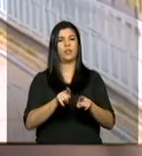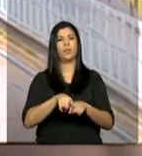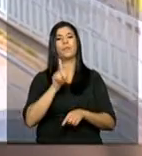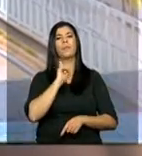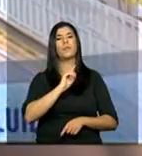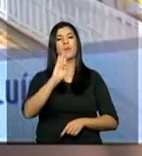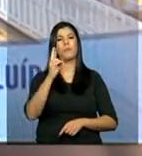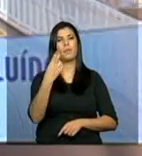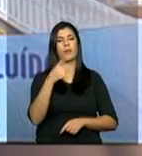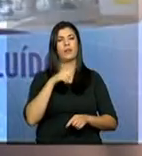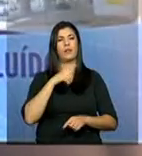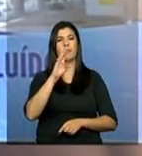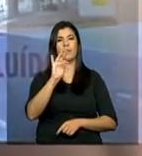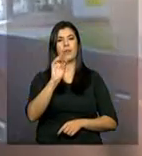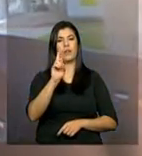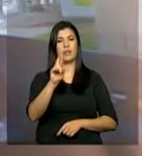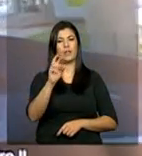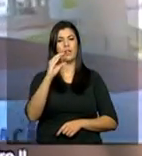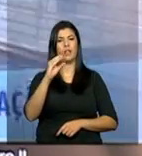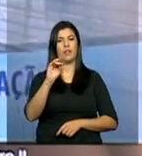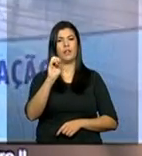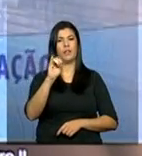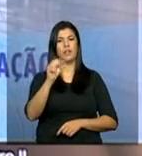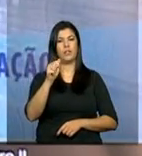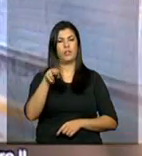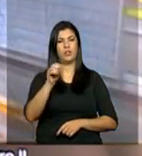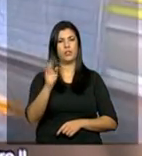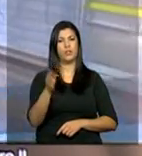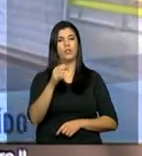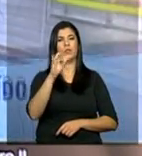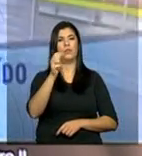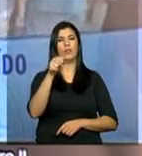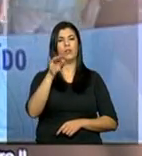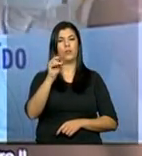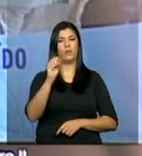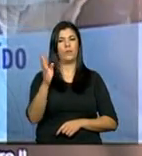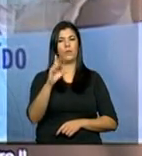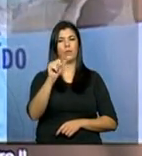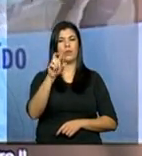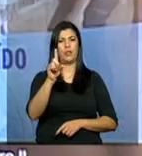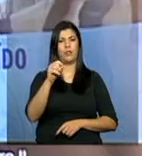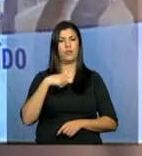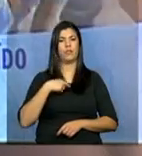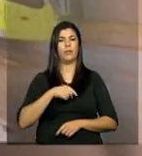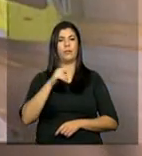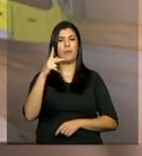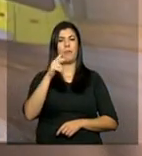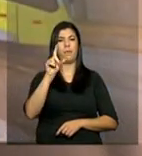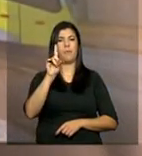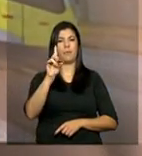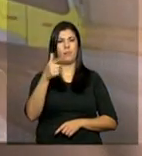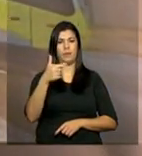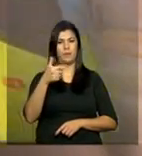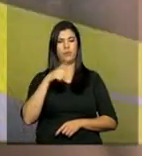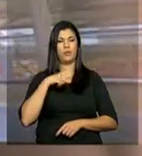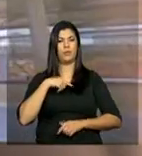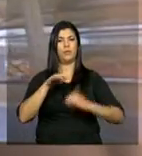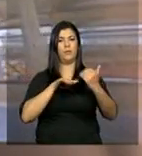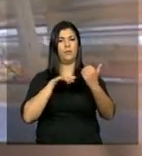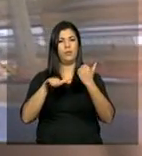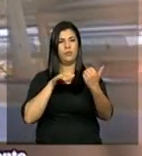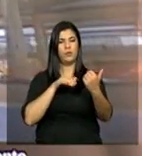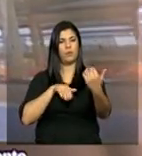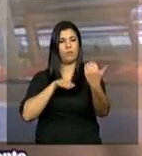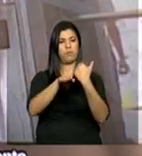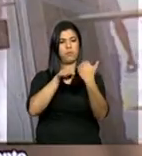Horizonte, os BRTs da Cristiano Machado, da Antônio Carlos e o corredor da Avenida Pedro II já estão operando. São